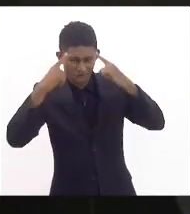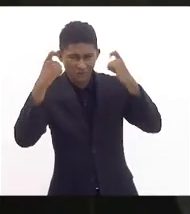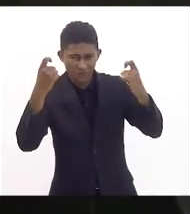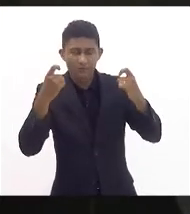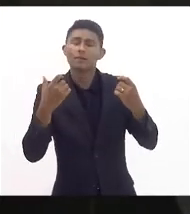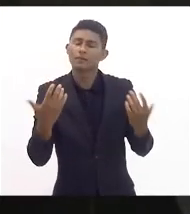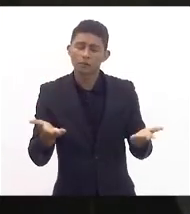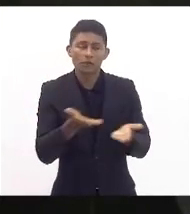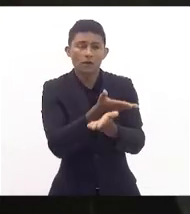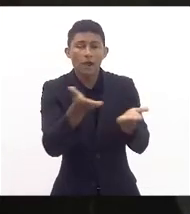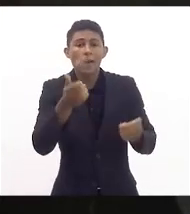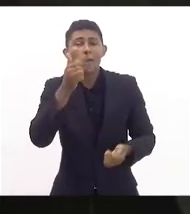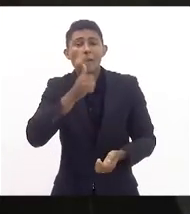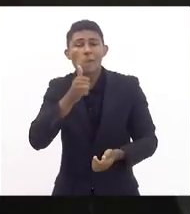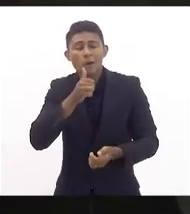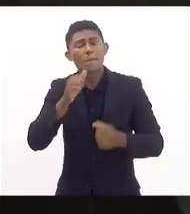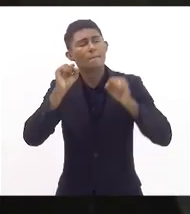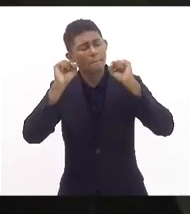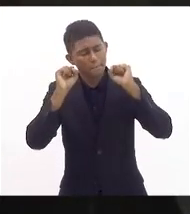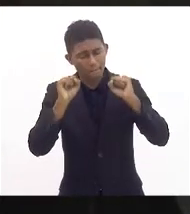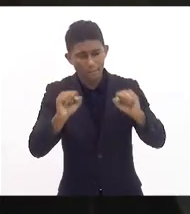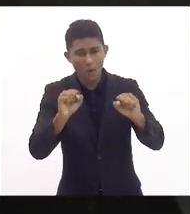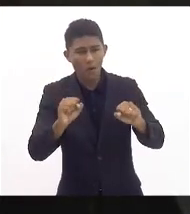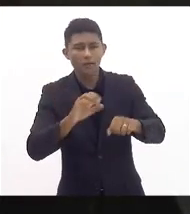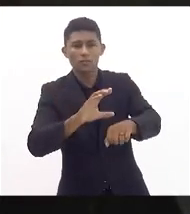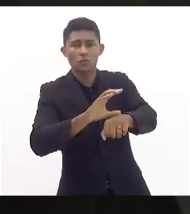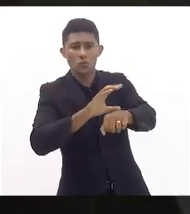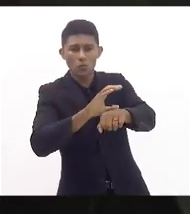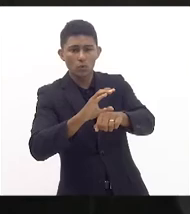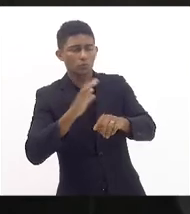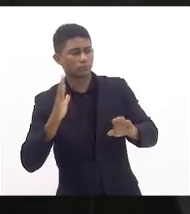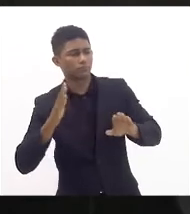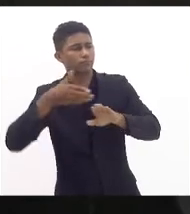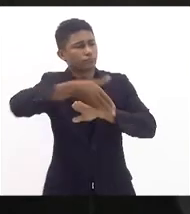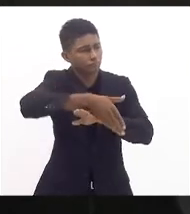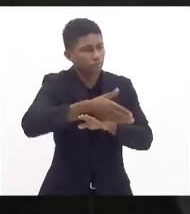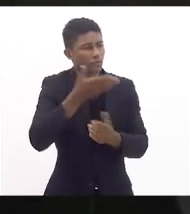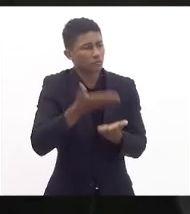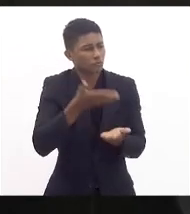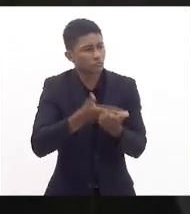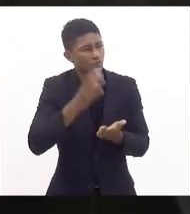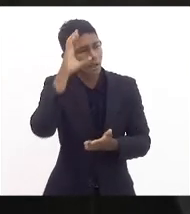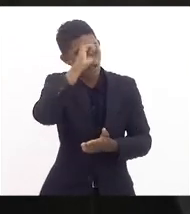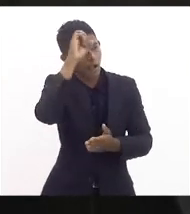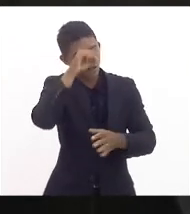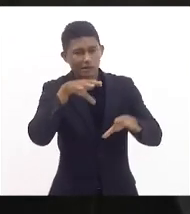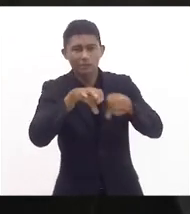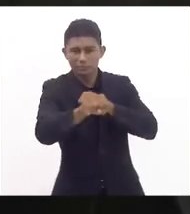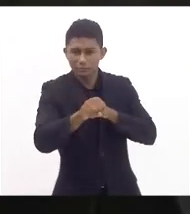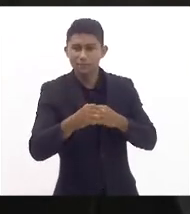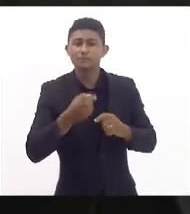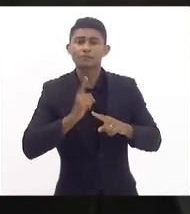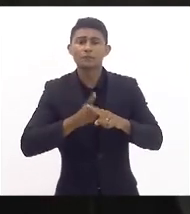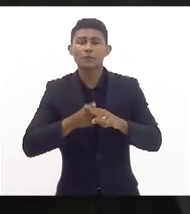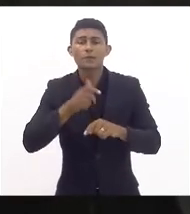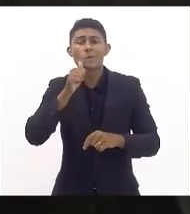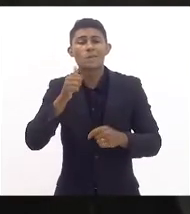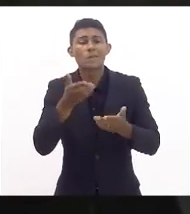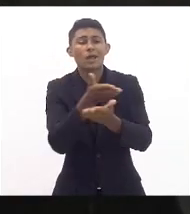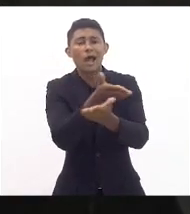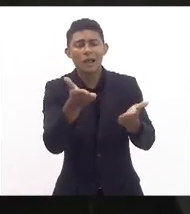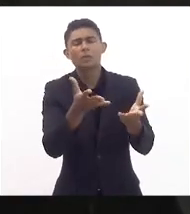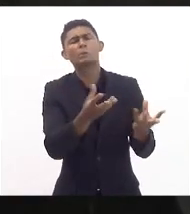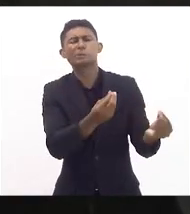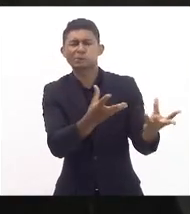ter garantida a sua formação profissional, porque muitas delas, elas abrem mão, não é,